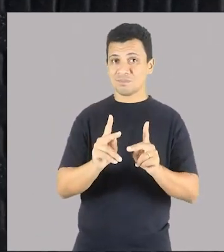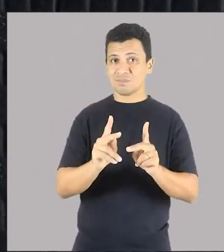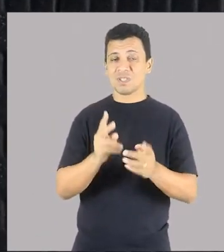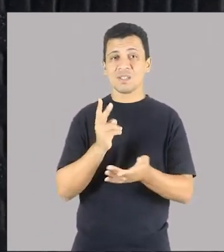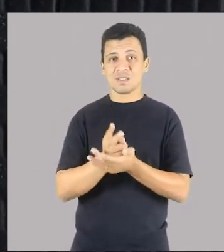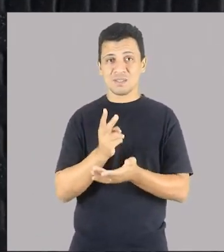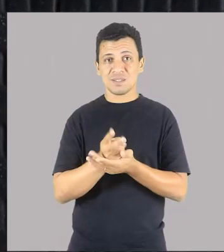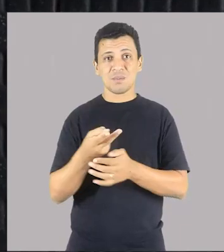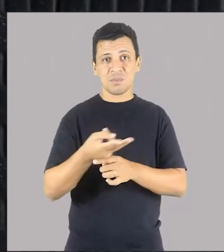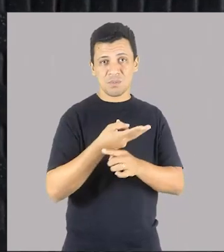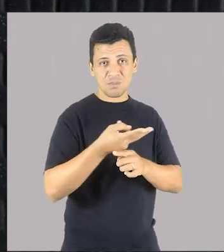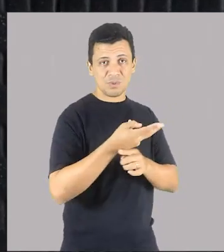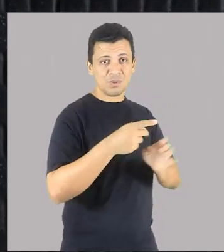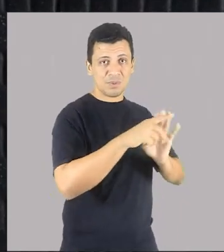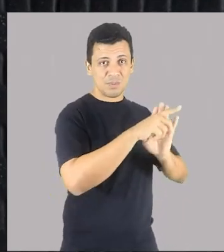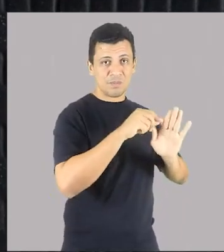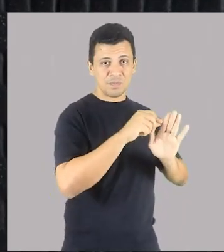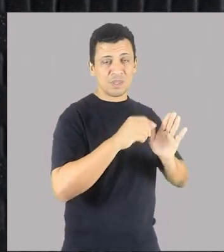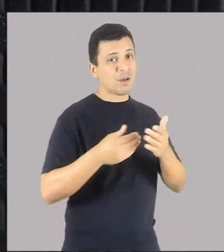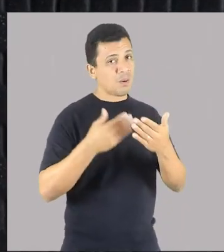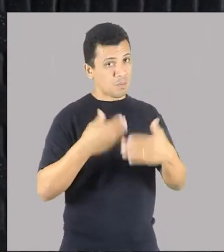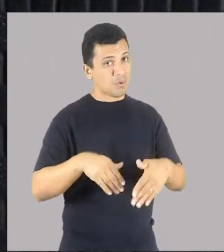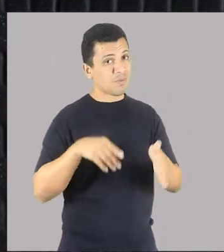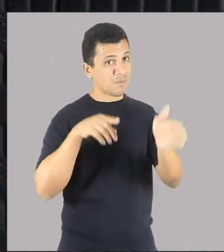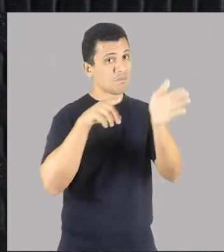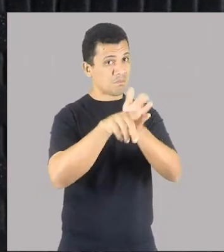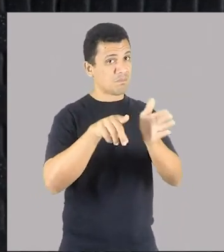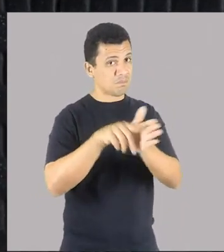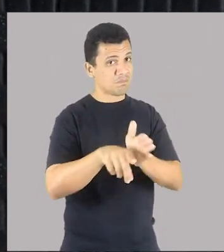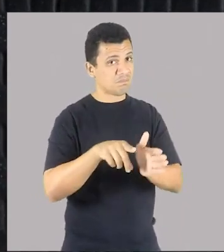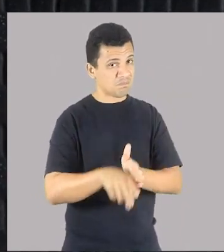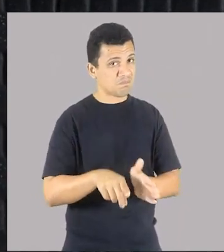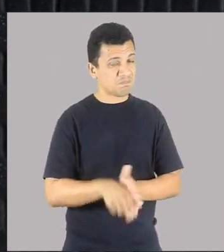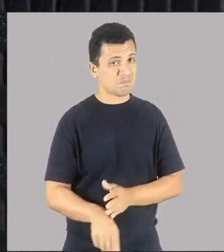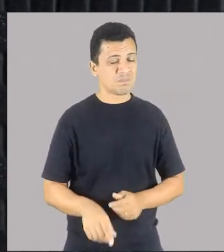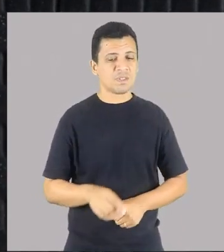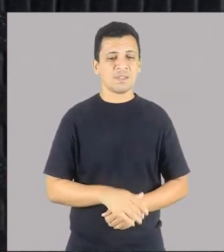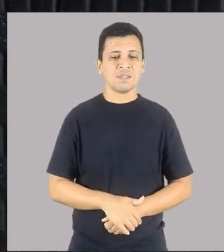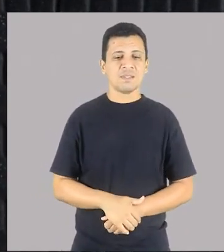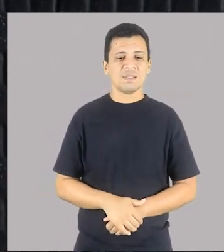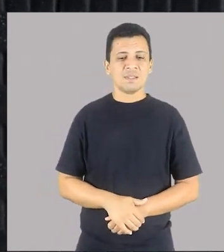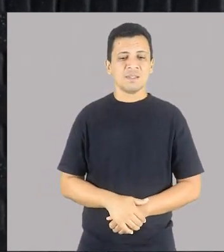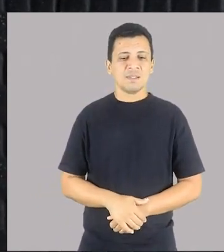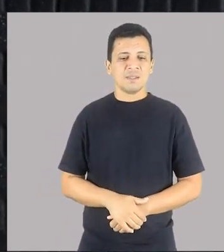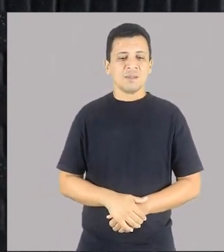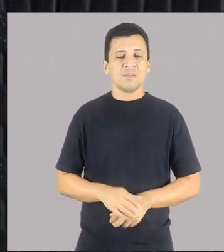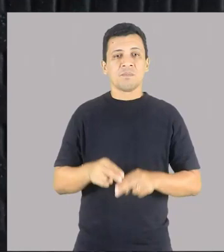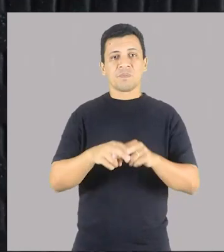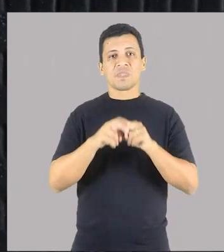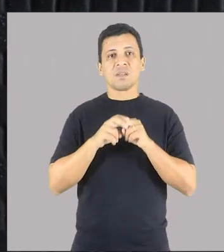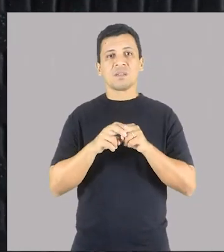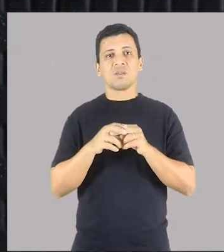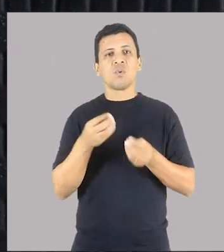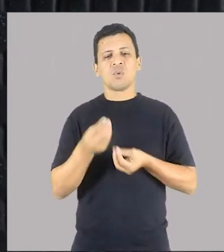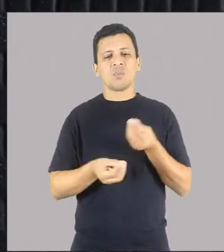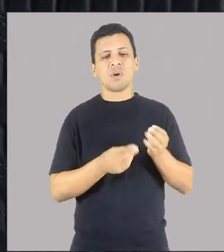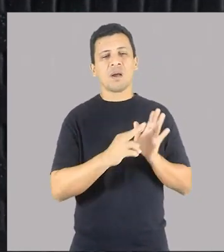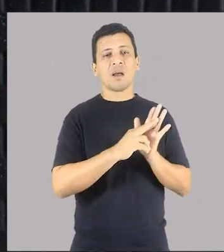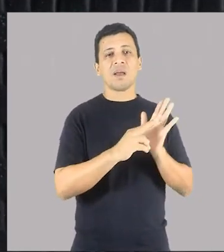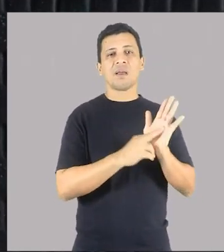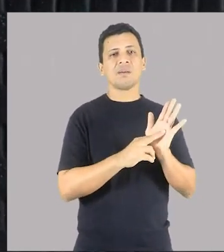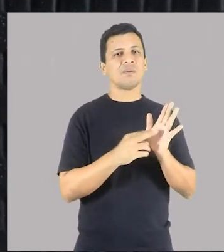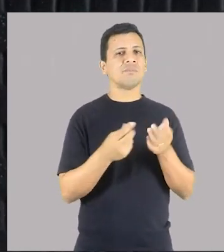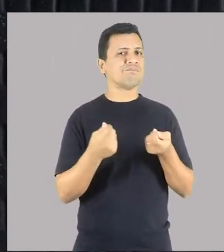esses artigos, porque muitas provas cobram eles de maneira literal. Nesse sentido, a regra é que não